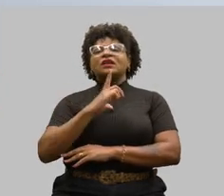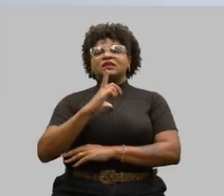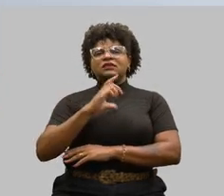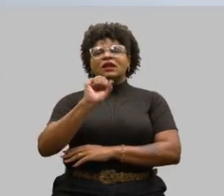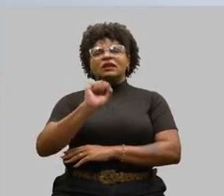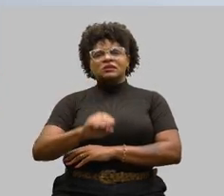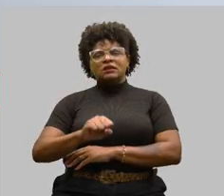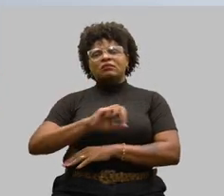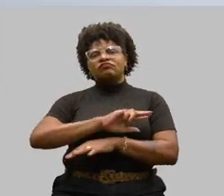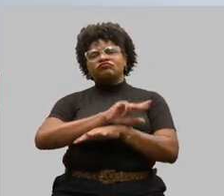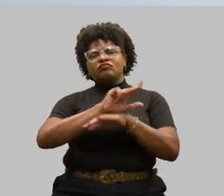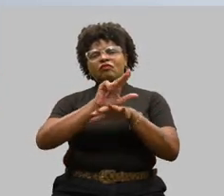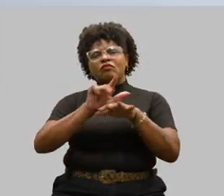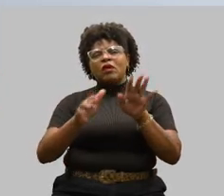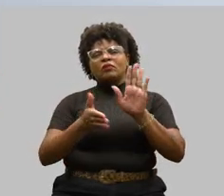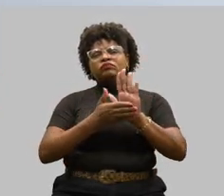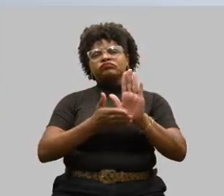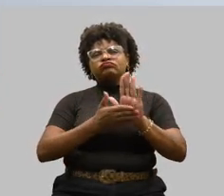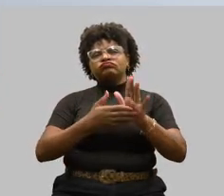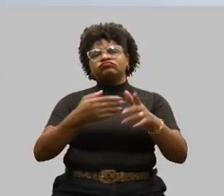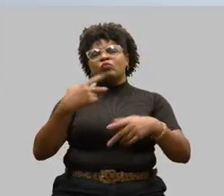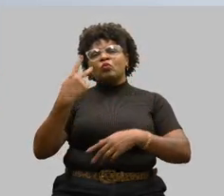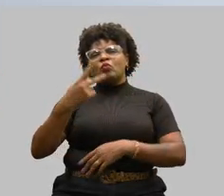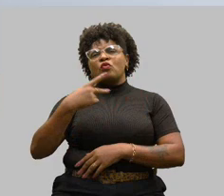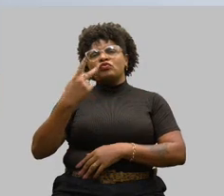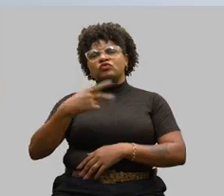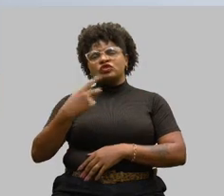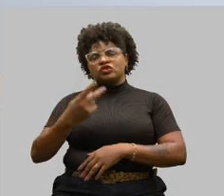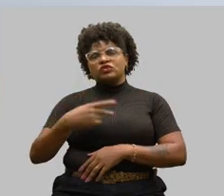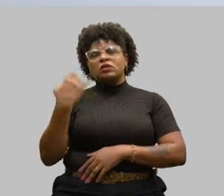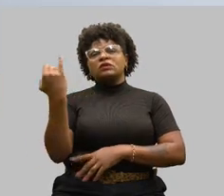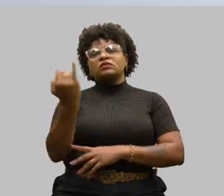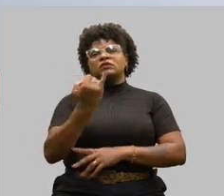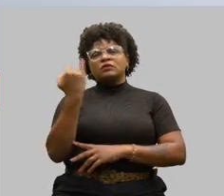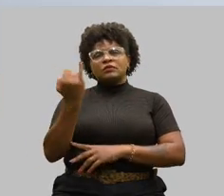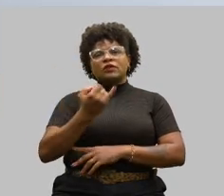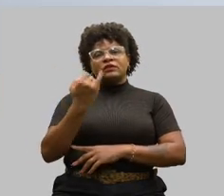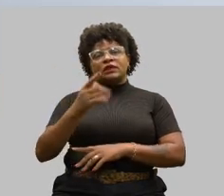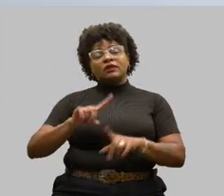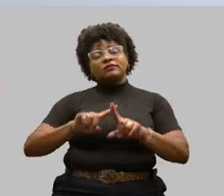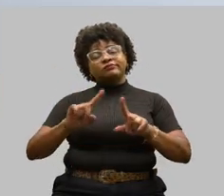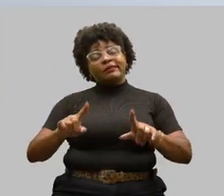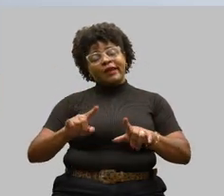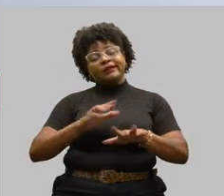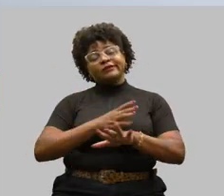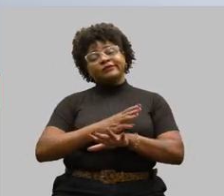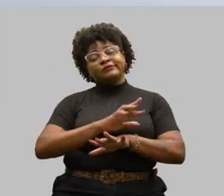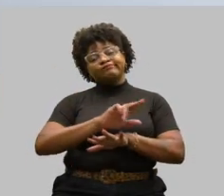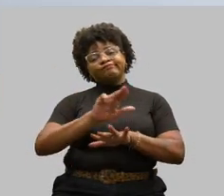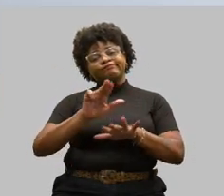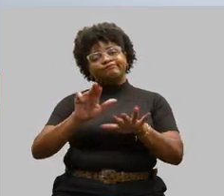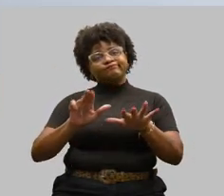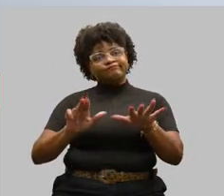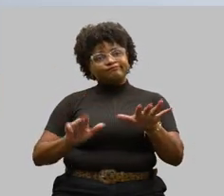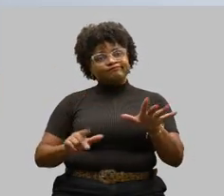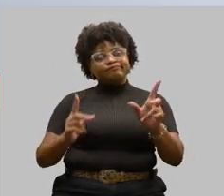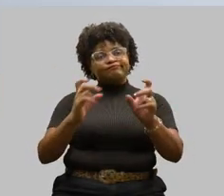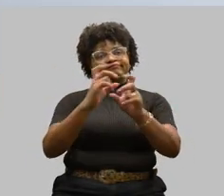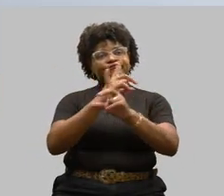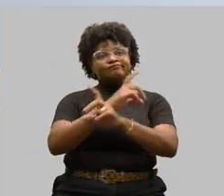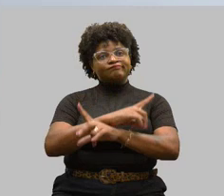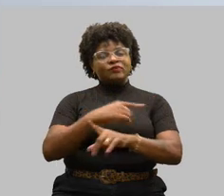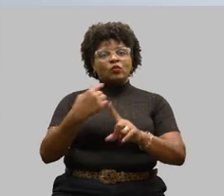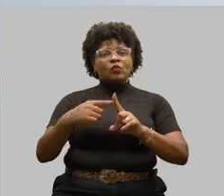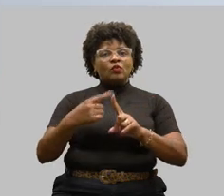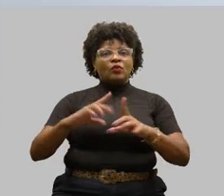políticas significativos mas multifacetados principalmente quando tratamos da inclusão